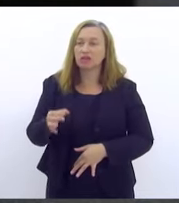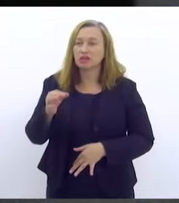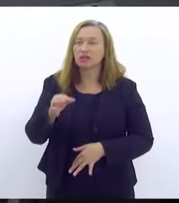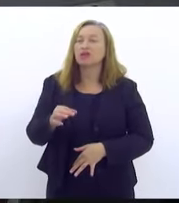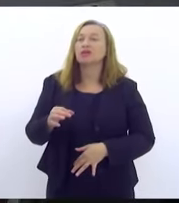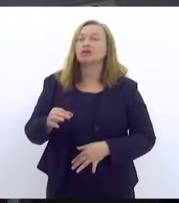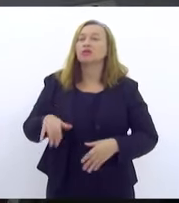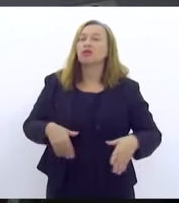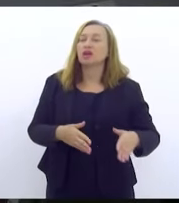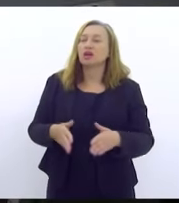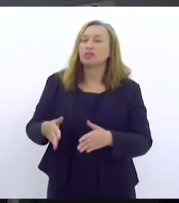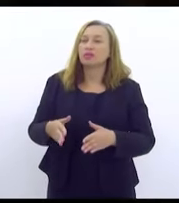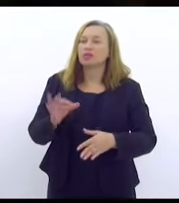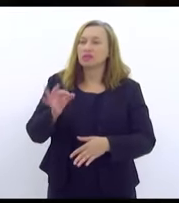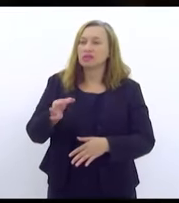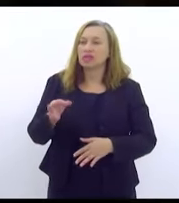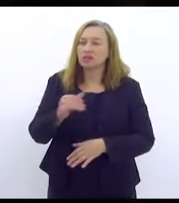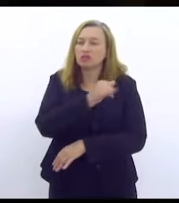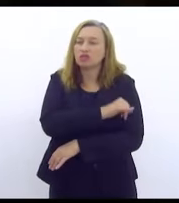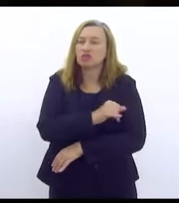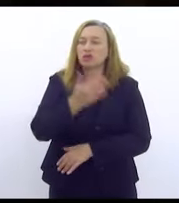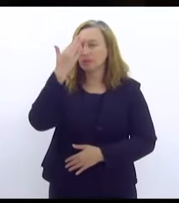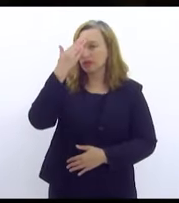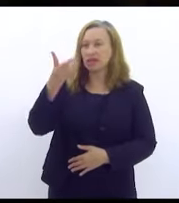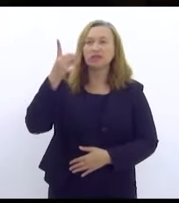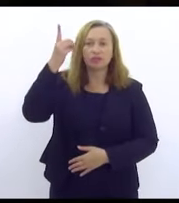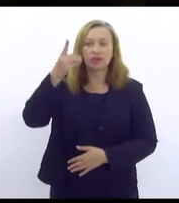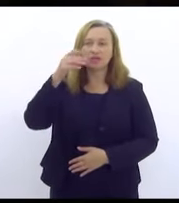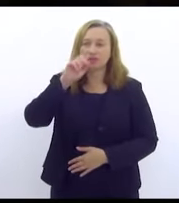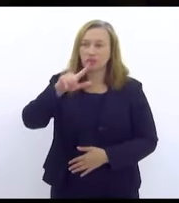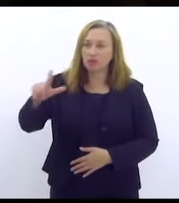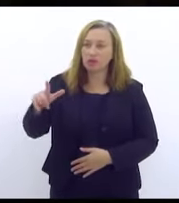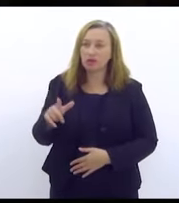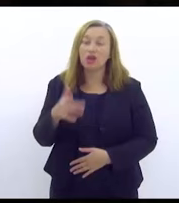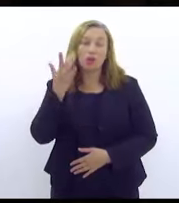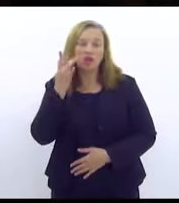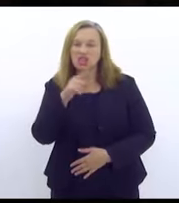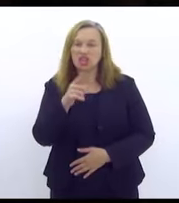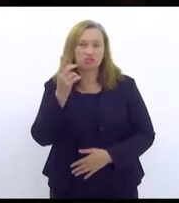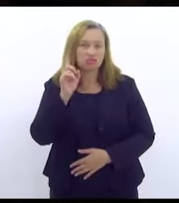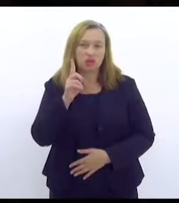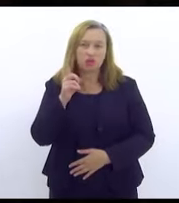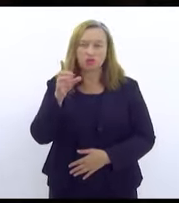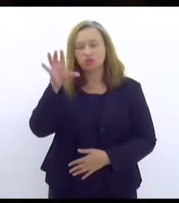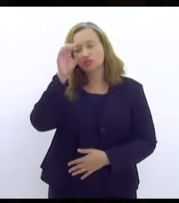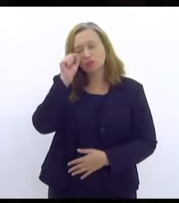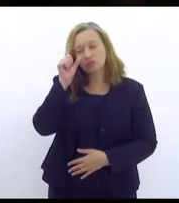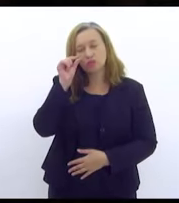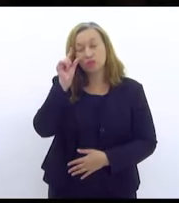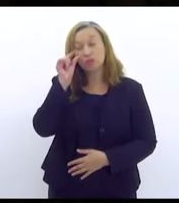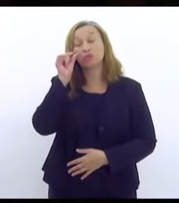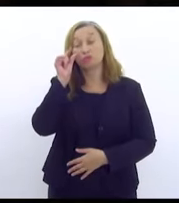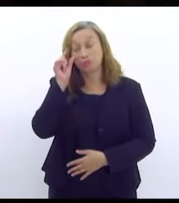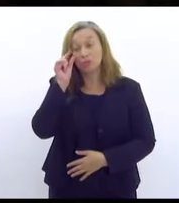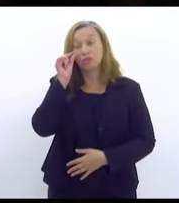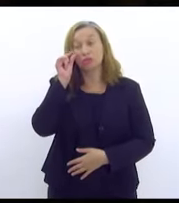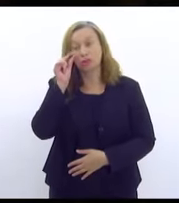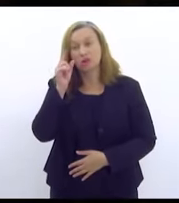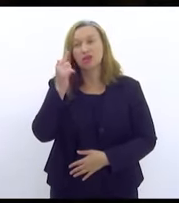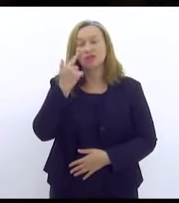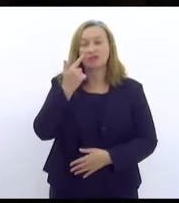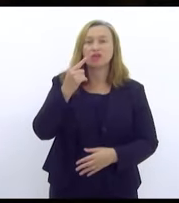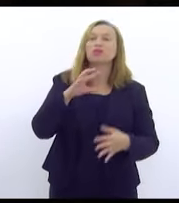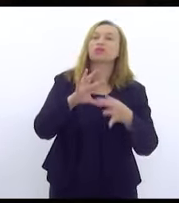Obrigado. Obrigado, deputado Felipe Pobel. Lembrando que ele deve estar sem dormir, porque está vendo uma